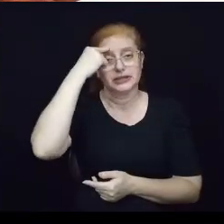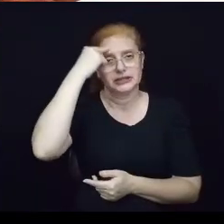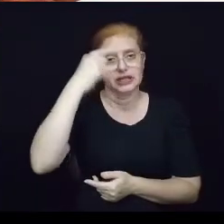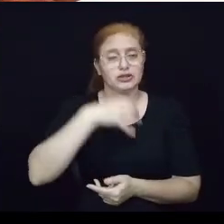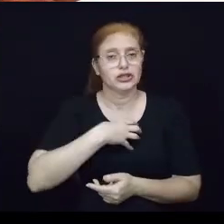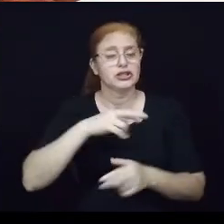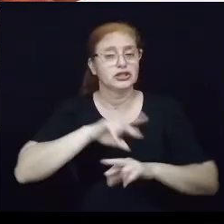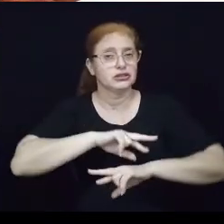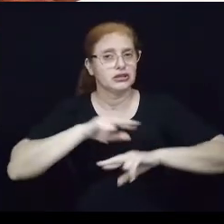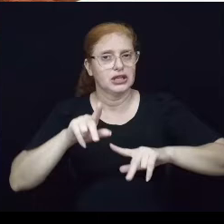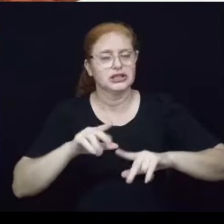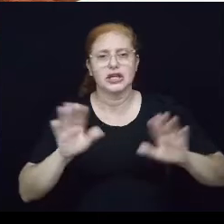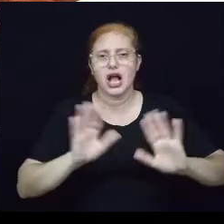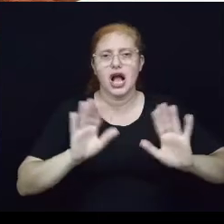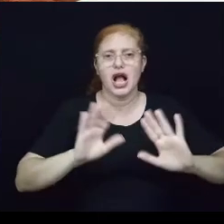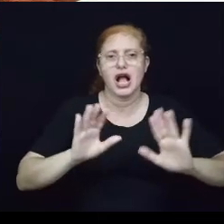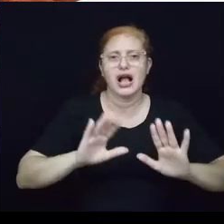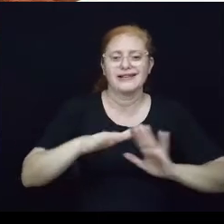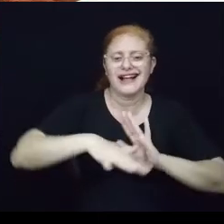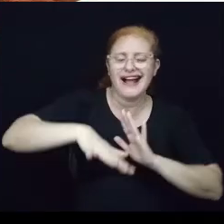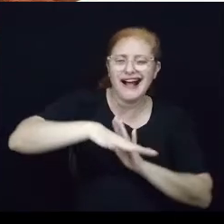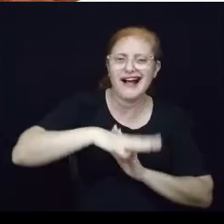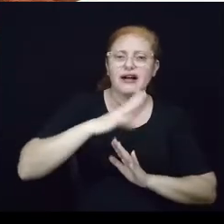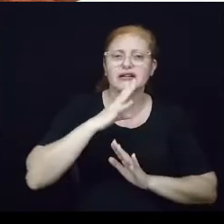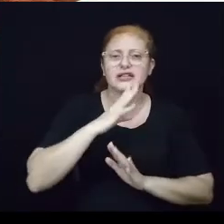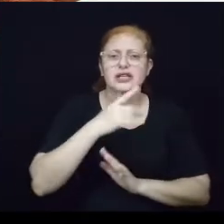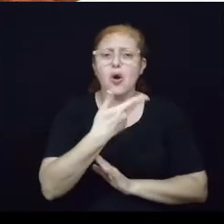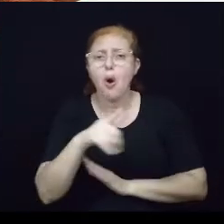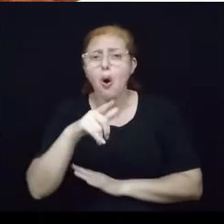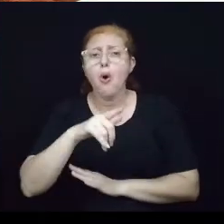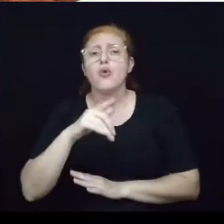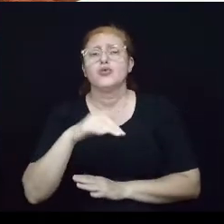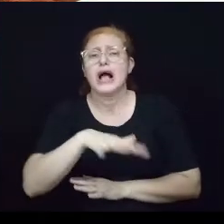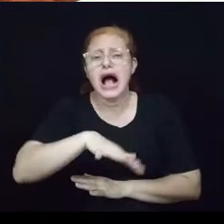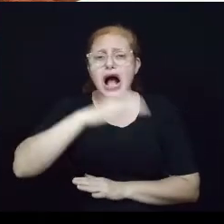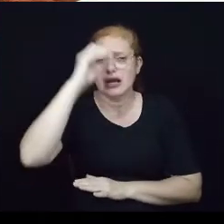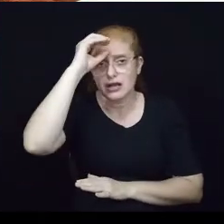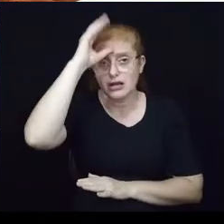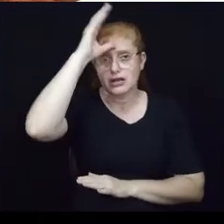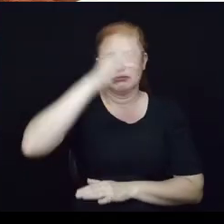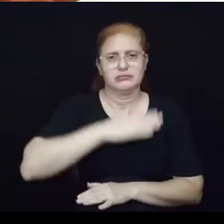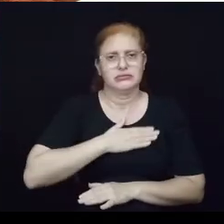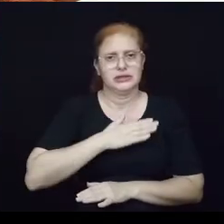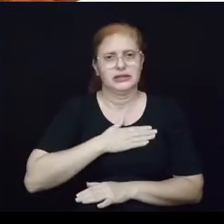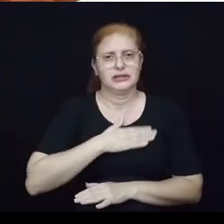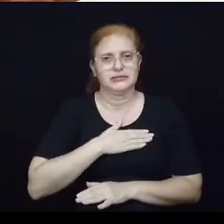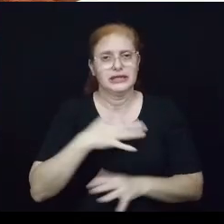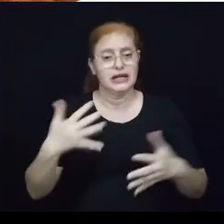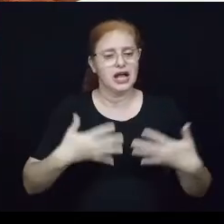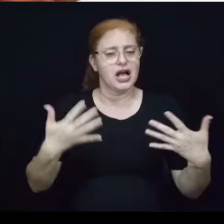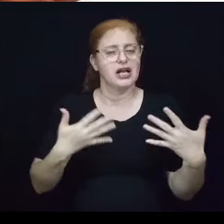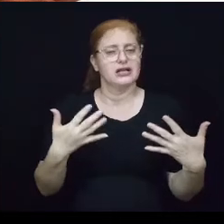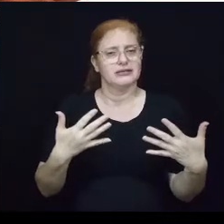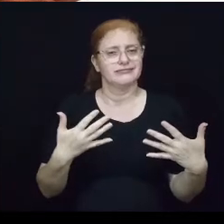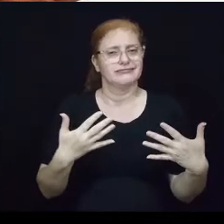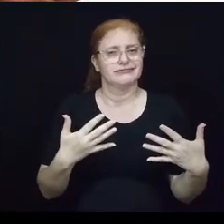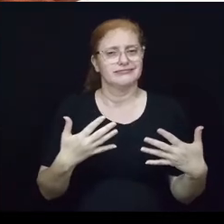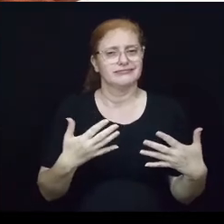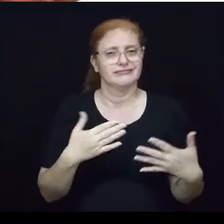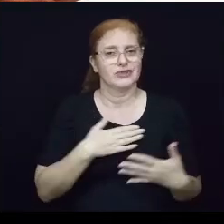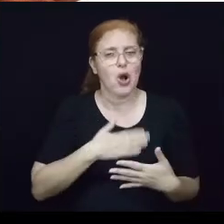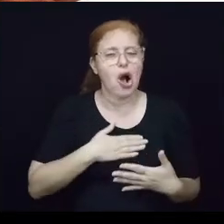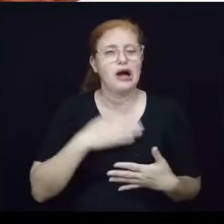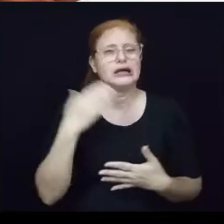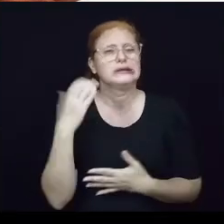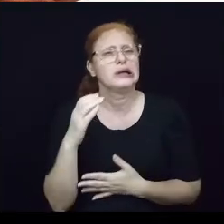jeito diferente, não vêm dessa área de conhecimento, vêm de outras áreas de conhecimento que, para mim, são mais estimulantes.